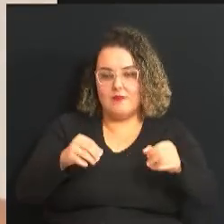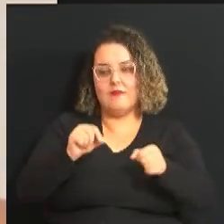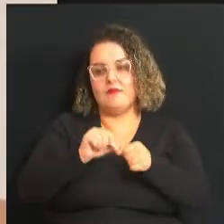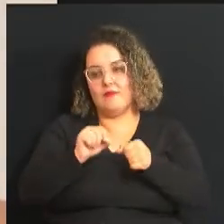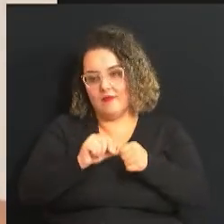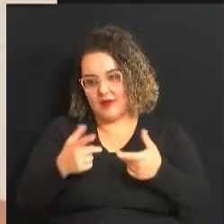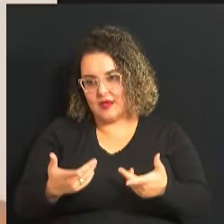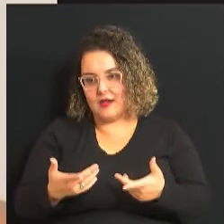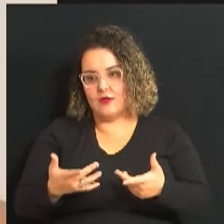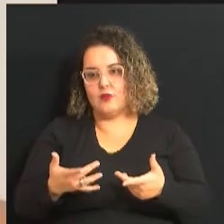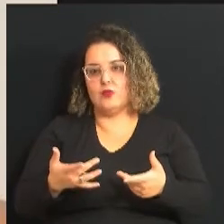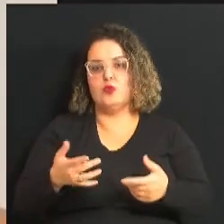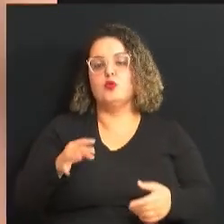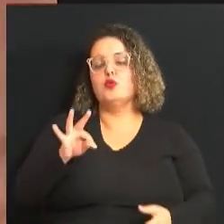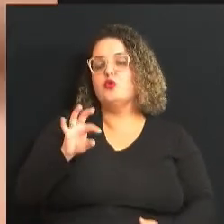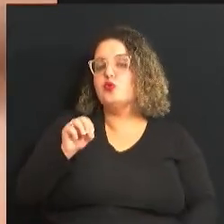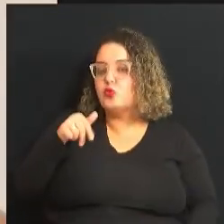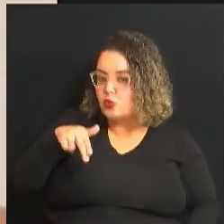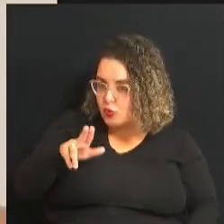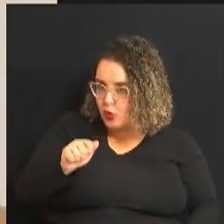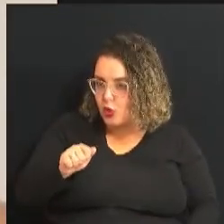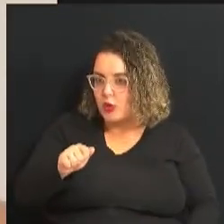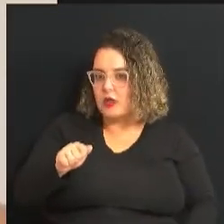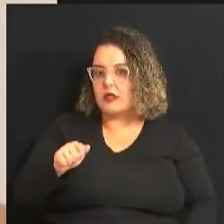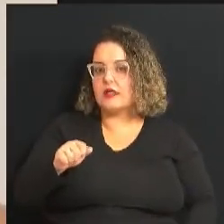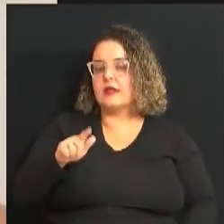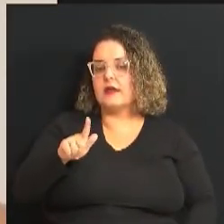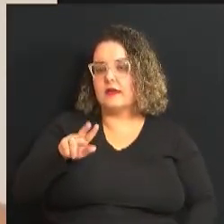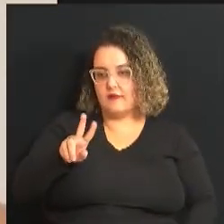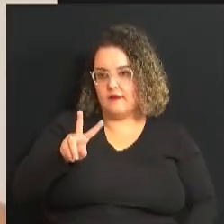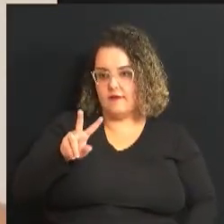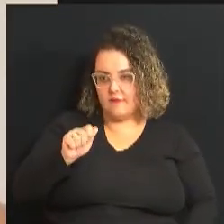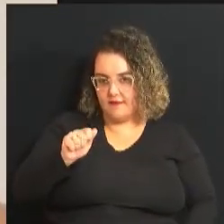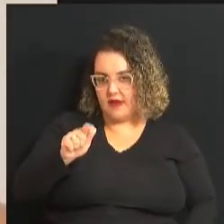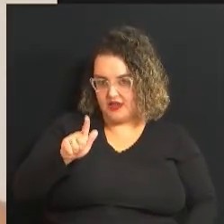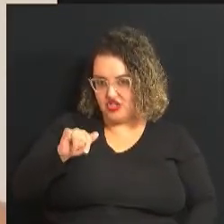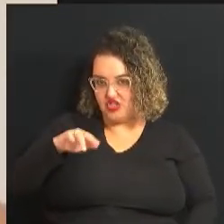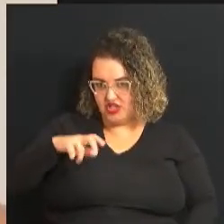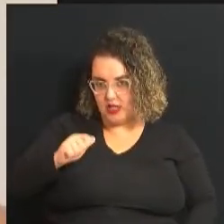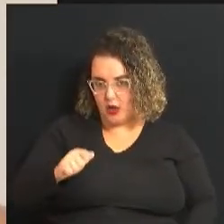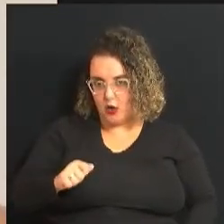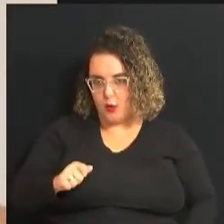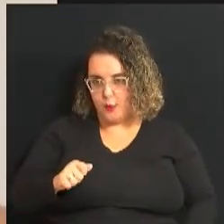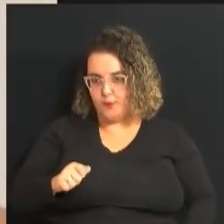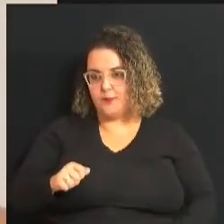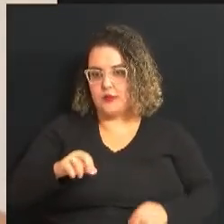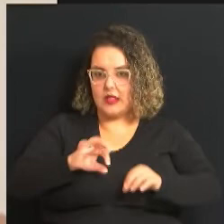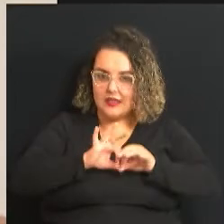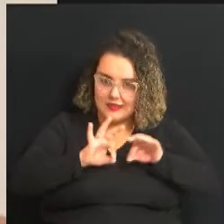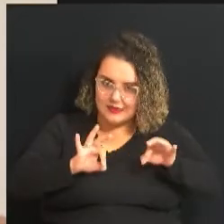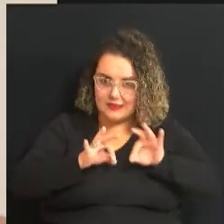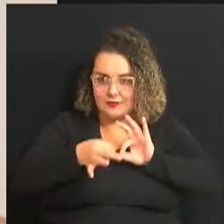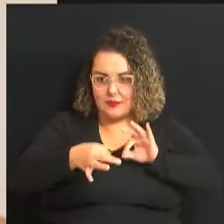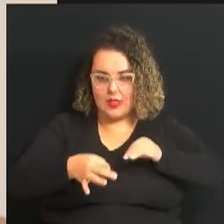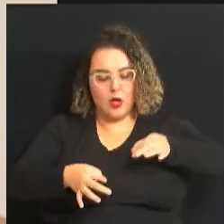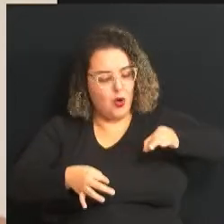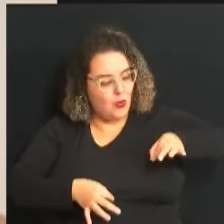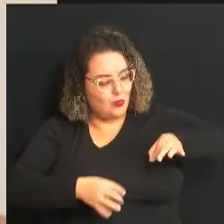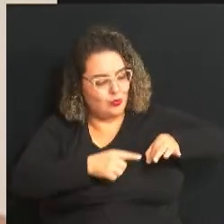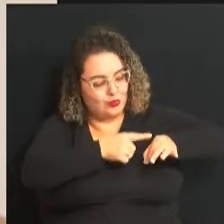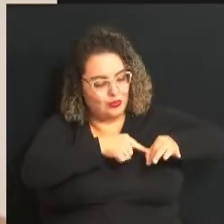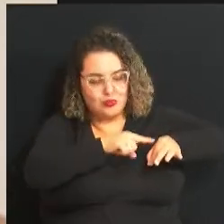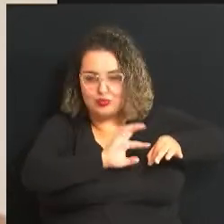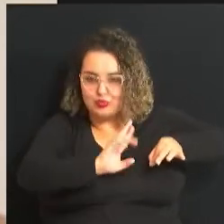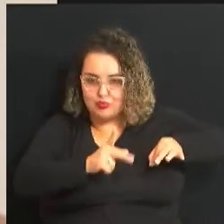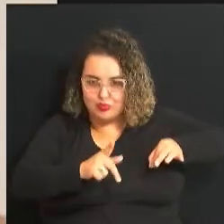toque vaginal, porque existem tamanhos diferentes, tá? Da vagina, e a gente precisa fazer essa avaliação antes. E os